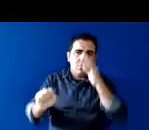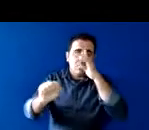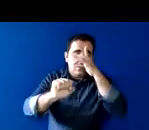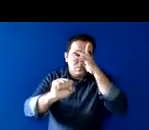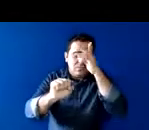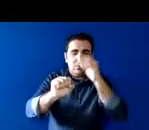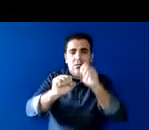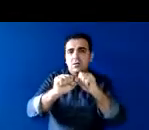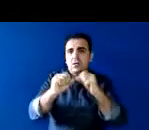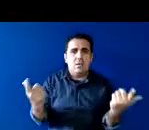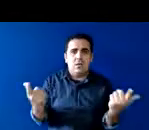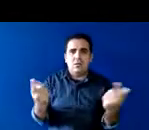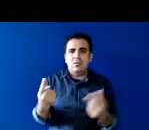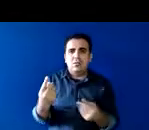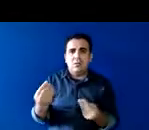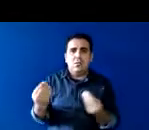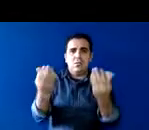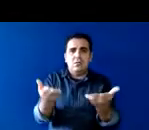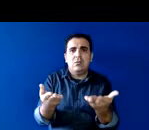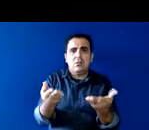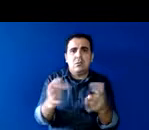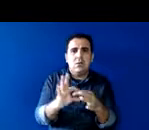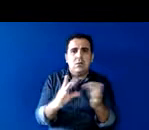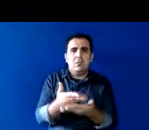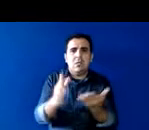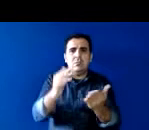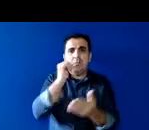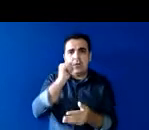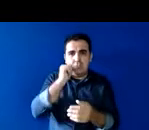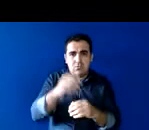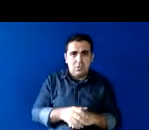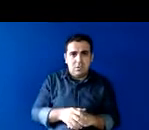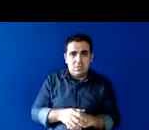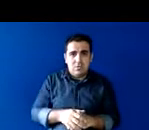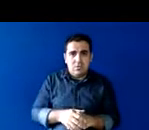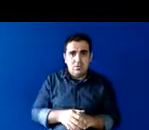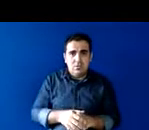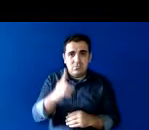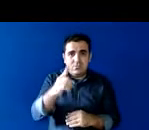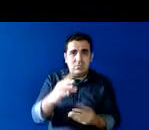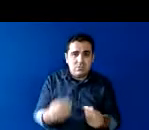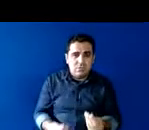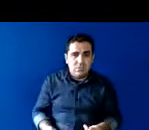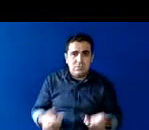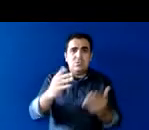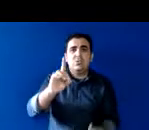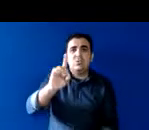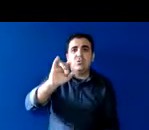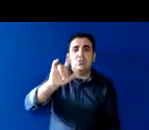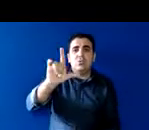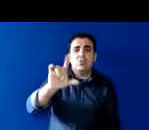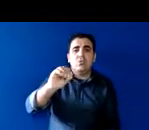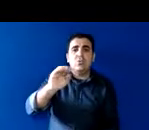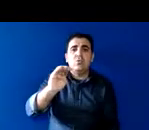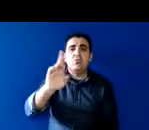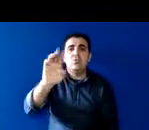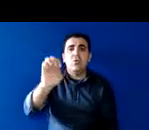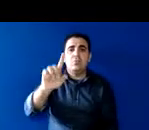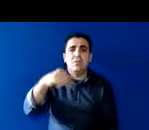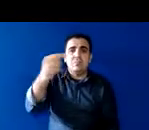oferta com autonomia para as mulheres. Ofertar o DIU de cobre imediatamente